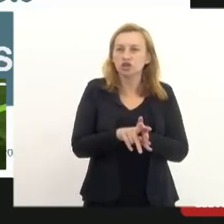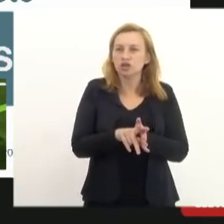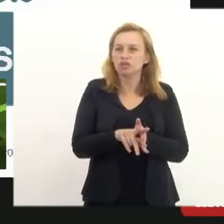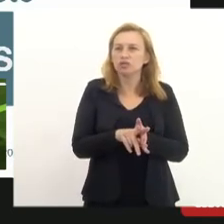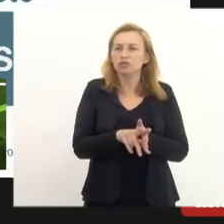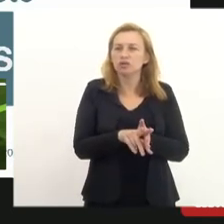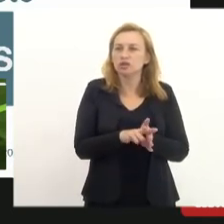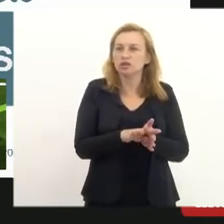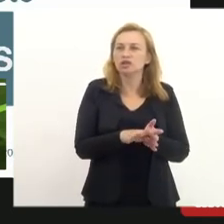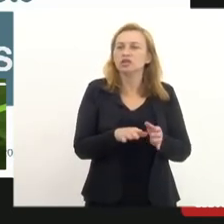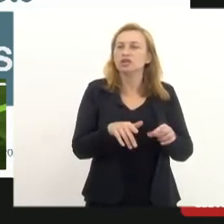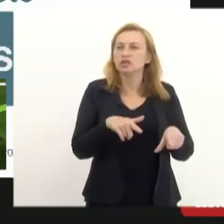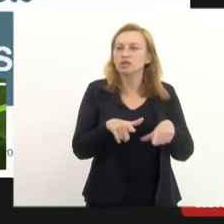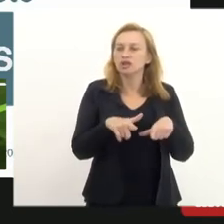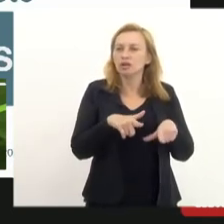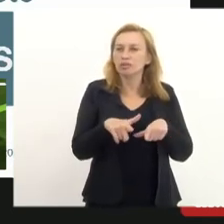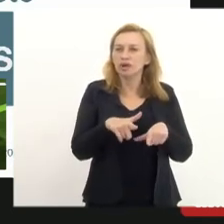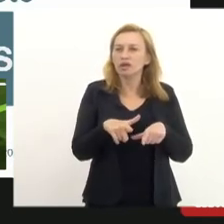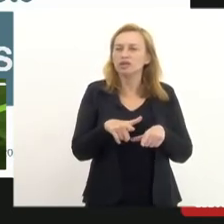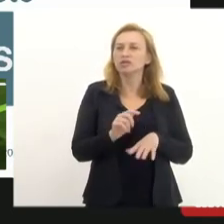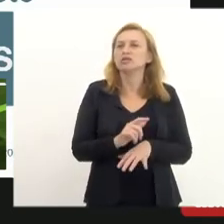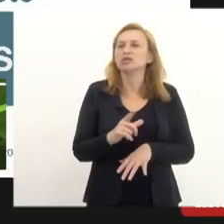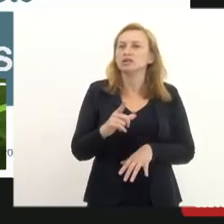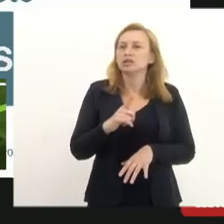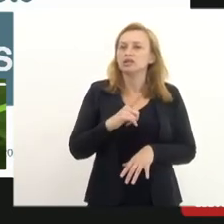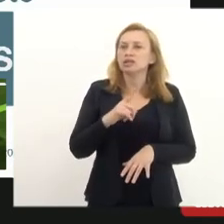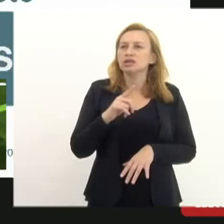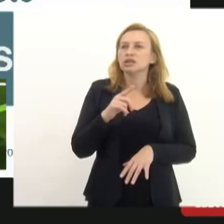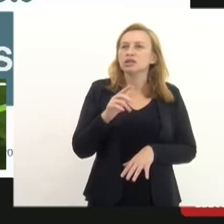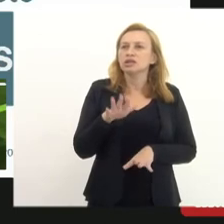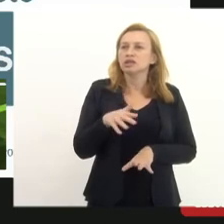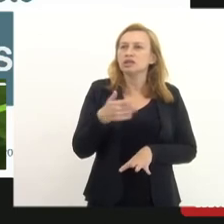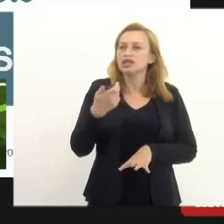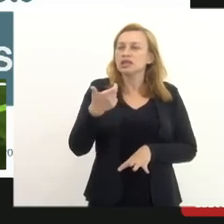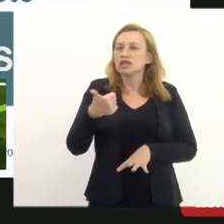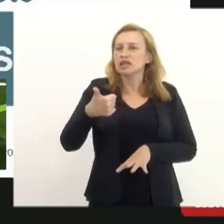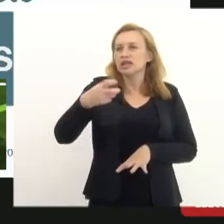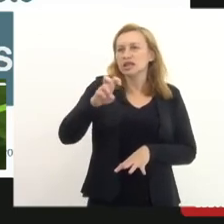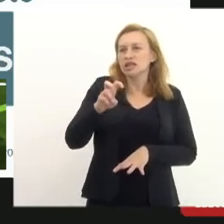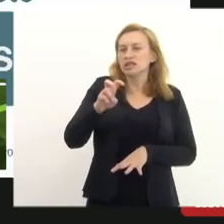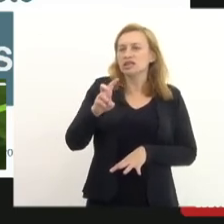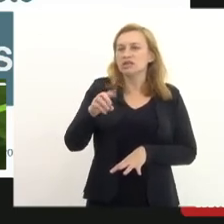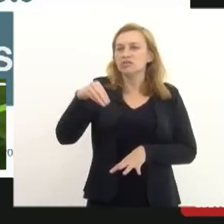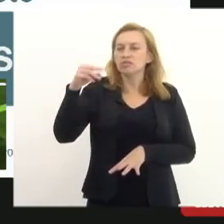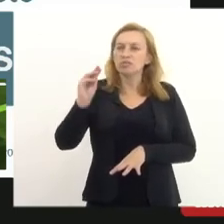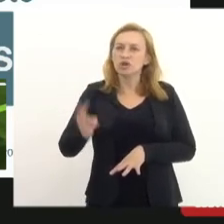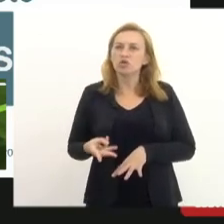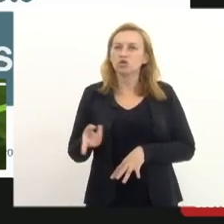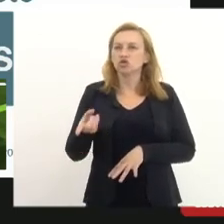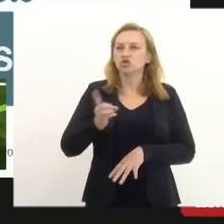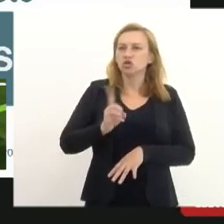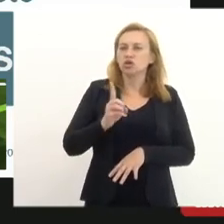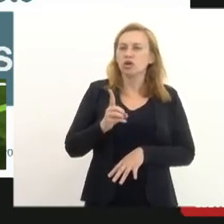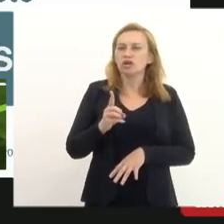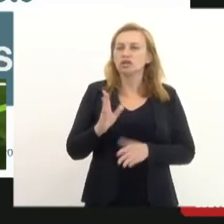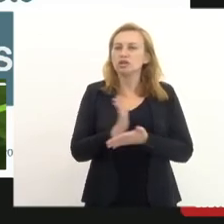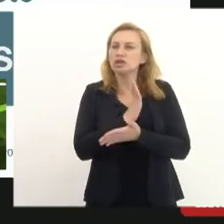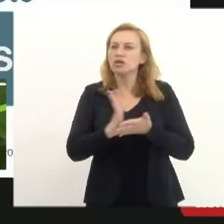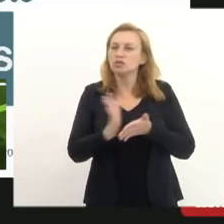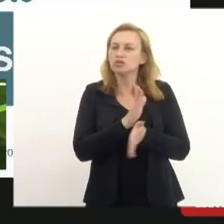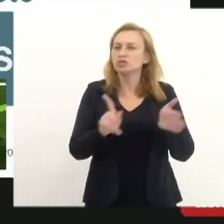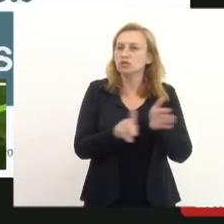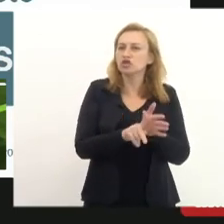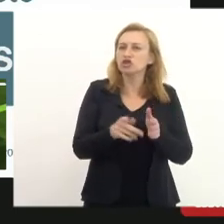execução, né? Já temos aí próximo 15 milhões de dólares e alguns projetos que estão em